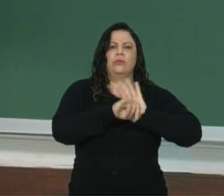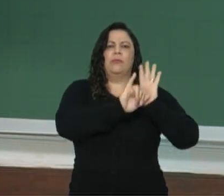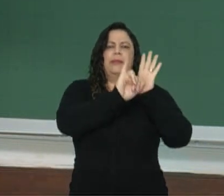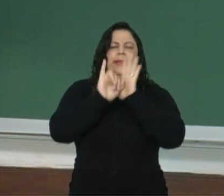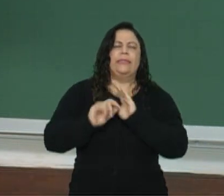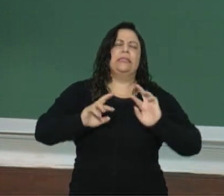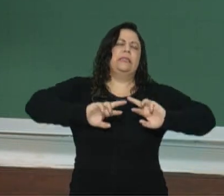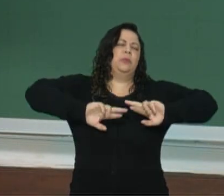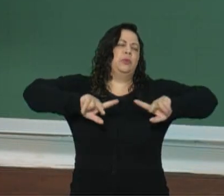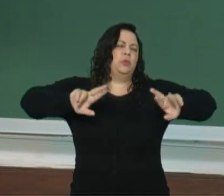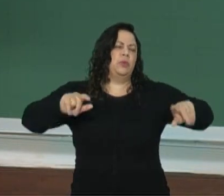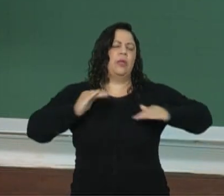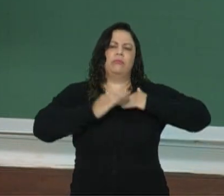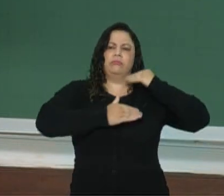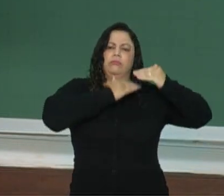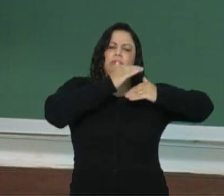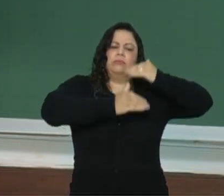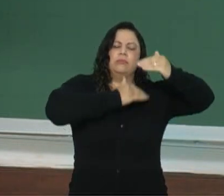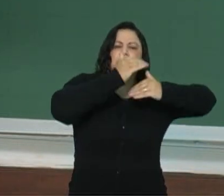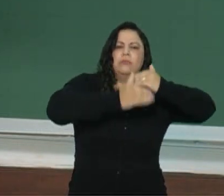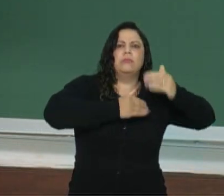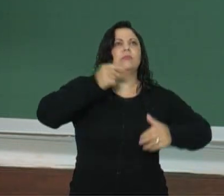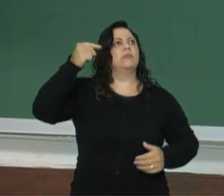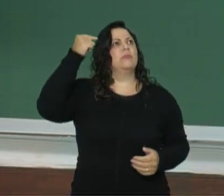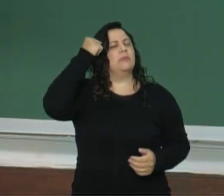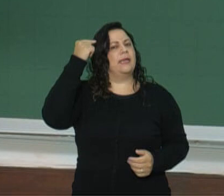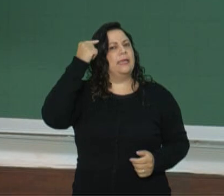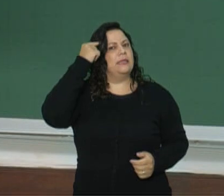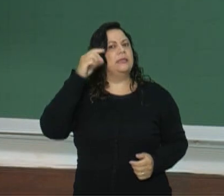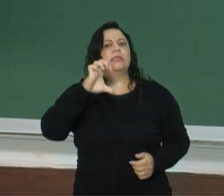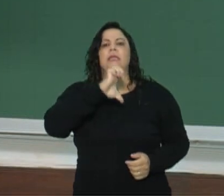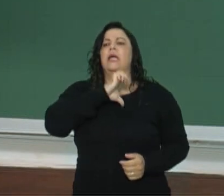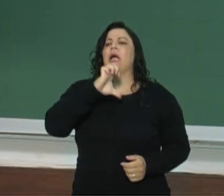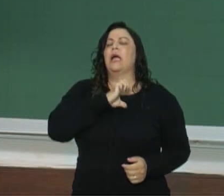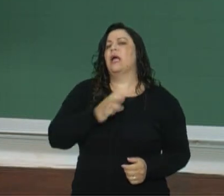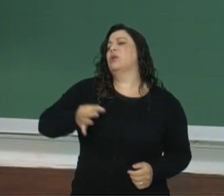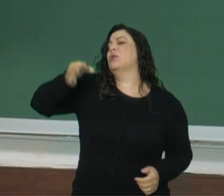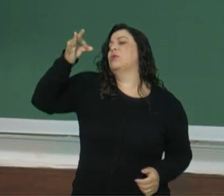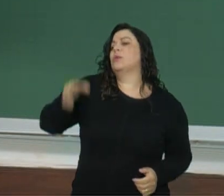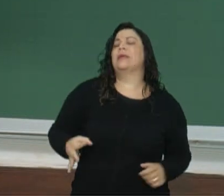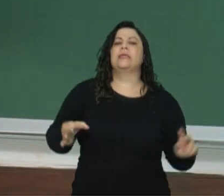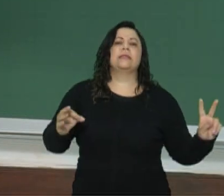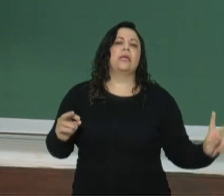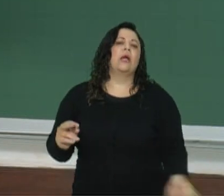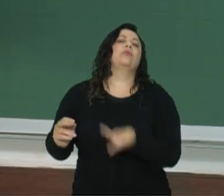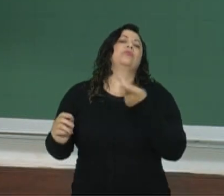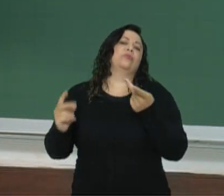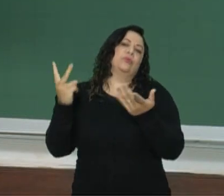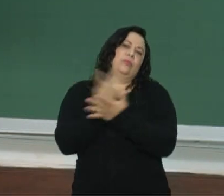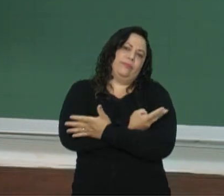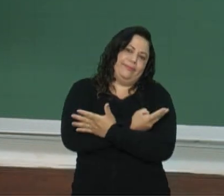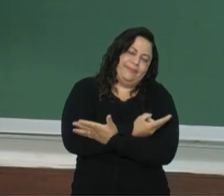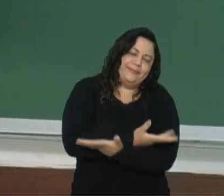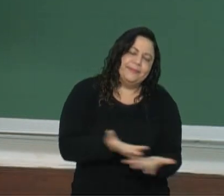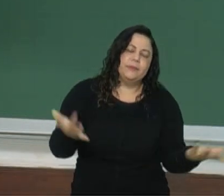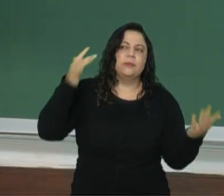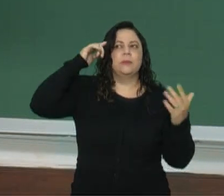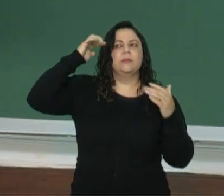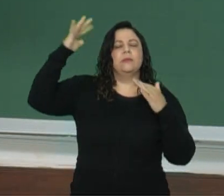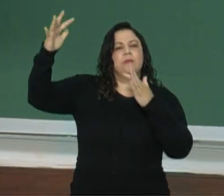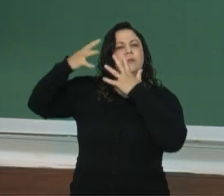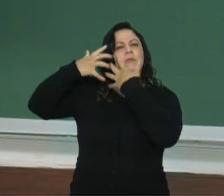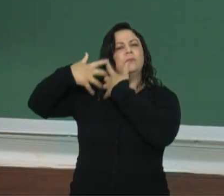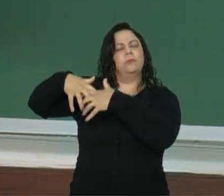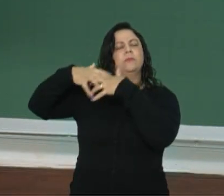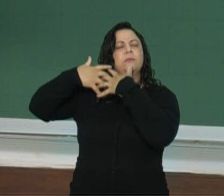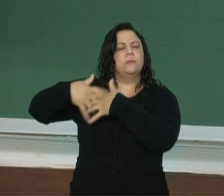consigo me desenvolver e pensar na ética aquilo que é certo, aquilo que é errado, refletir sobre aquilo que é